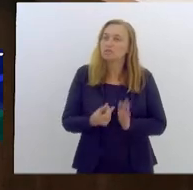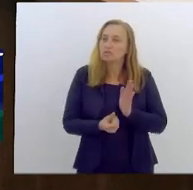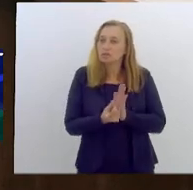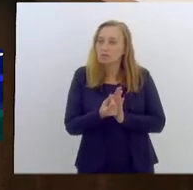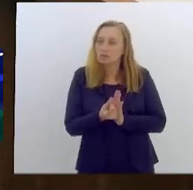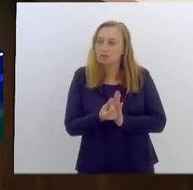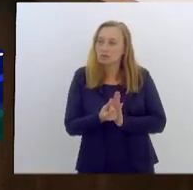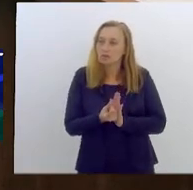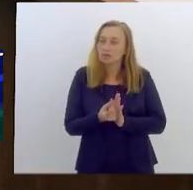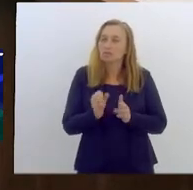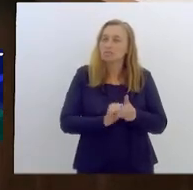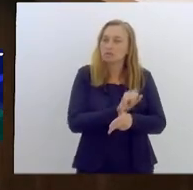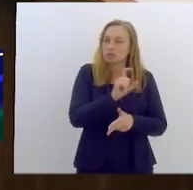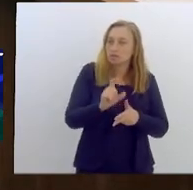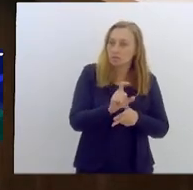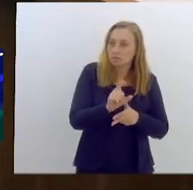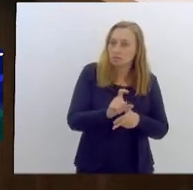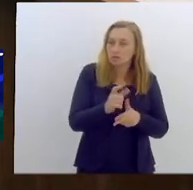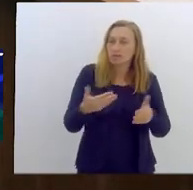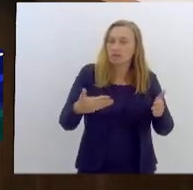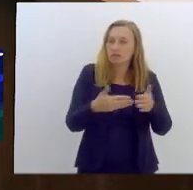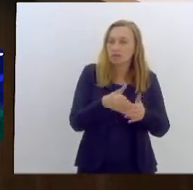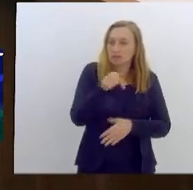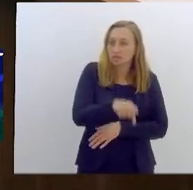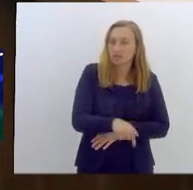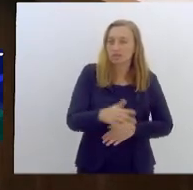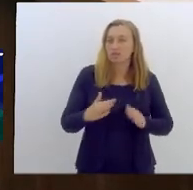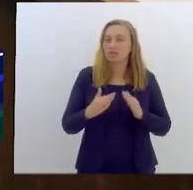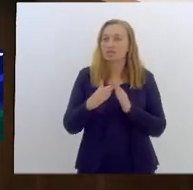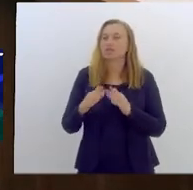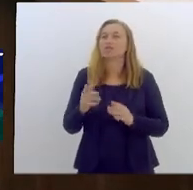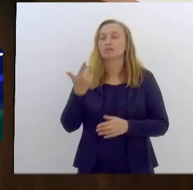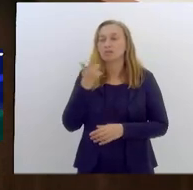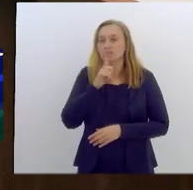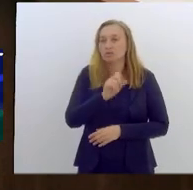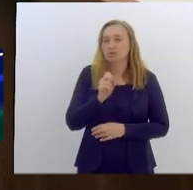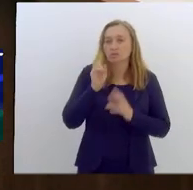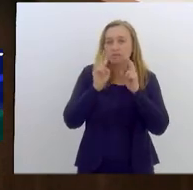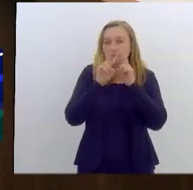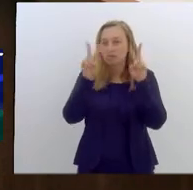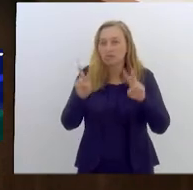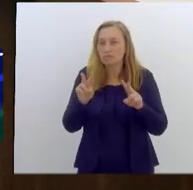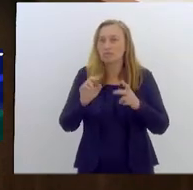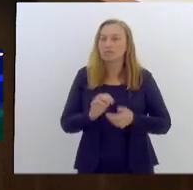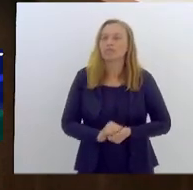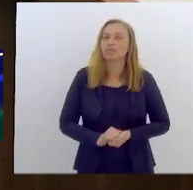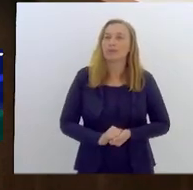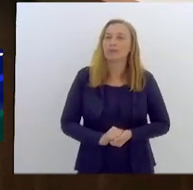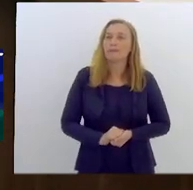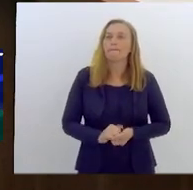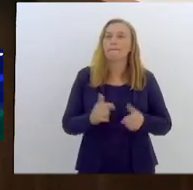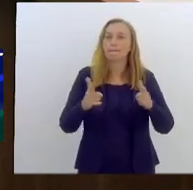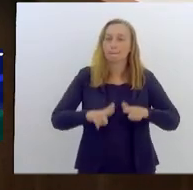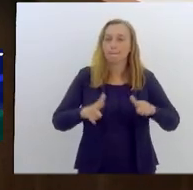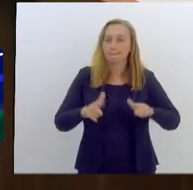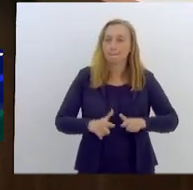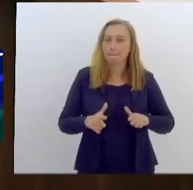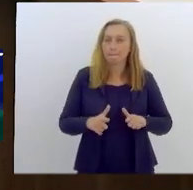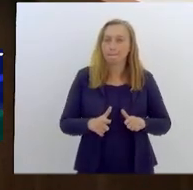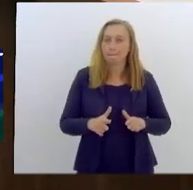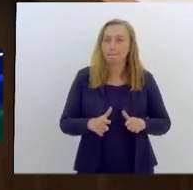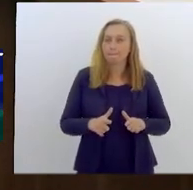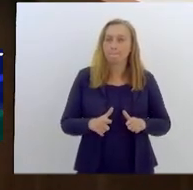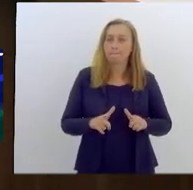orçamentária pelo Executivo até a chegada aqui na Casa, você consegue visualizar onde está a participação